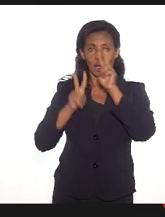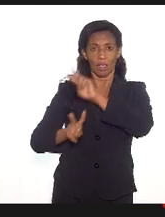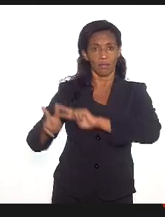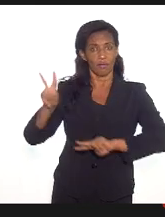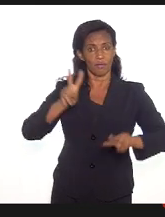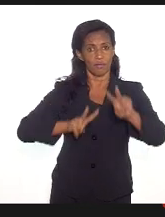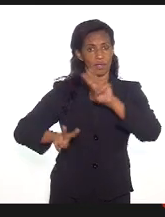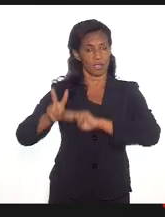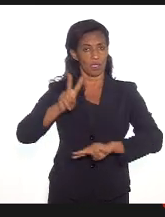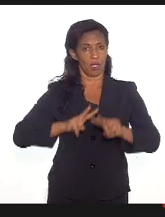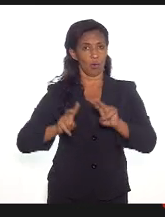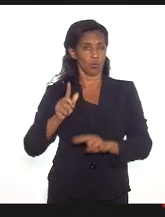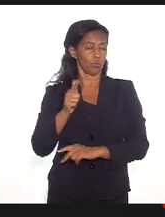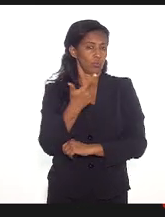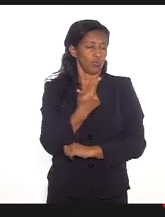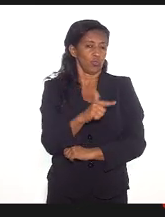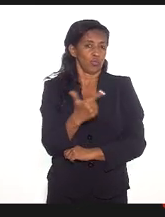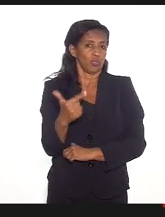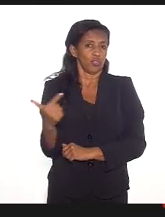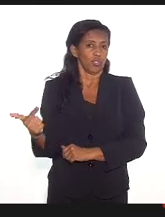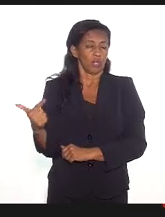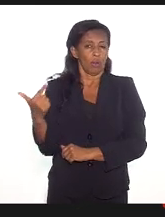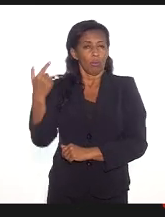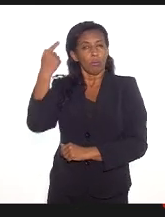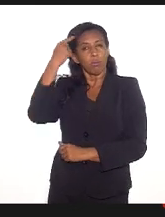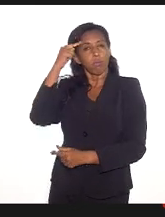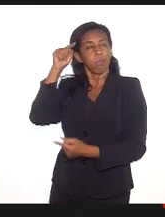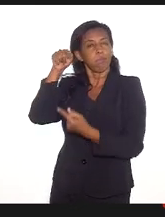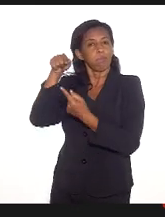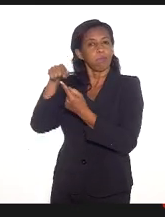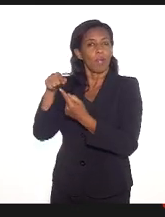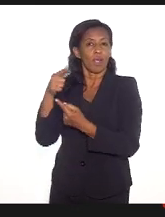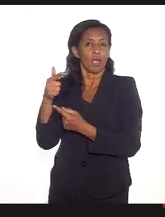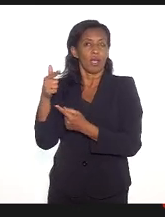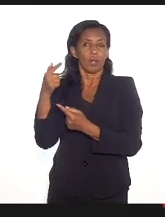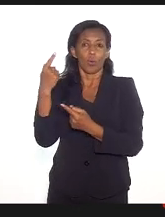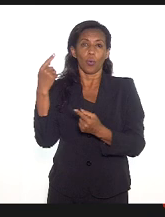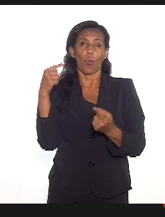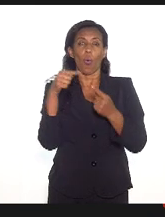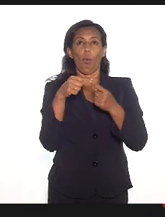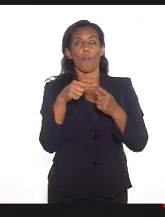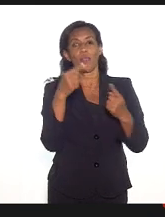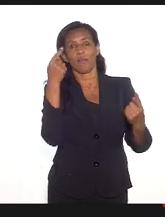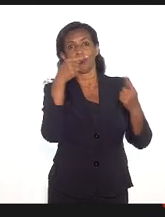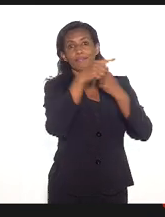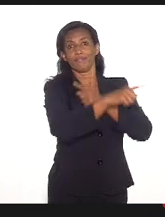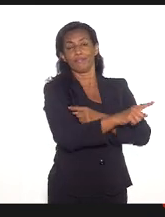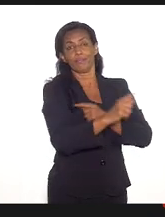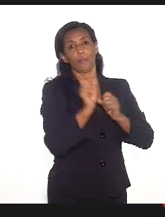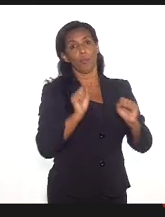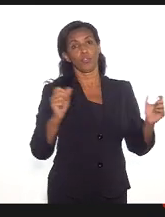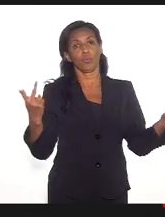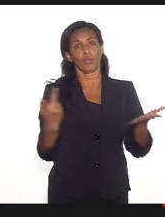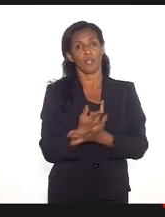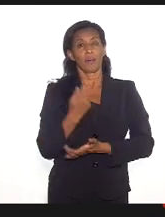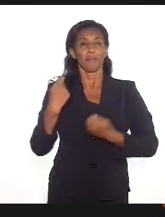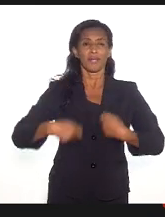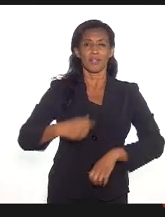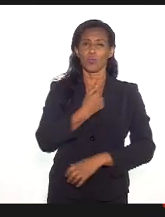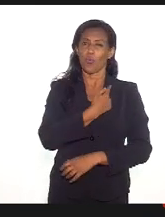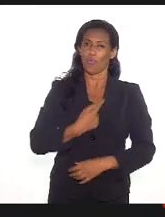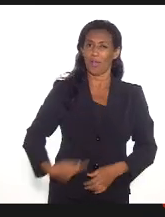um não reflita a visão de outro. Então, é preciso ordem, é preciso governança, é